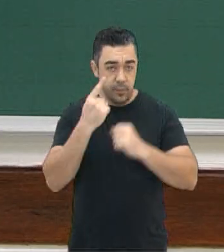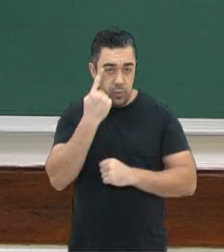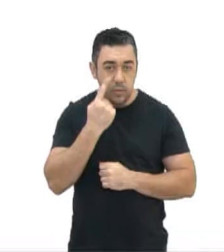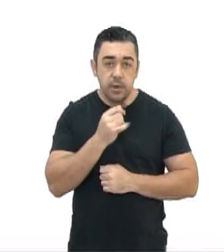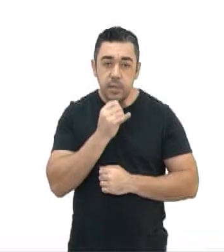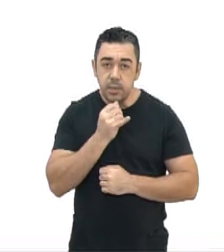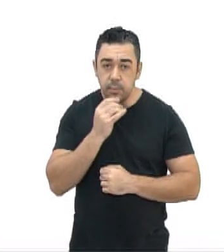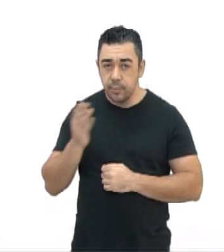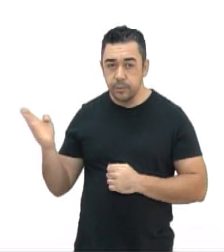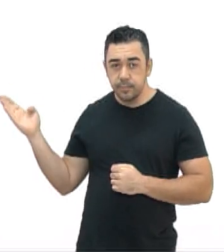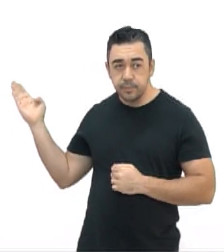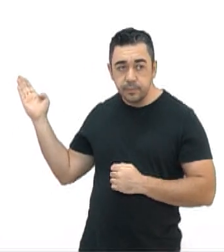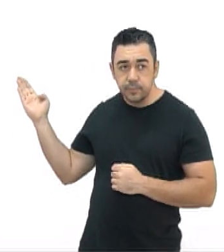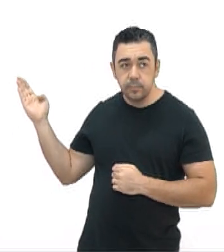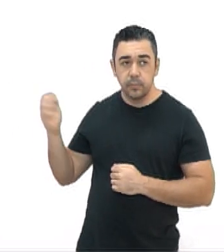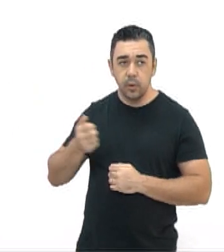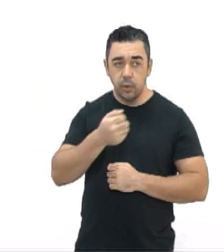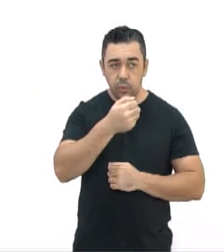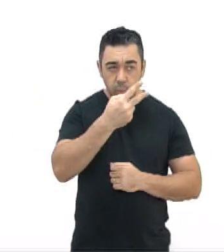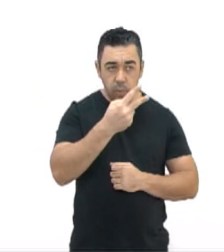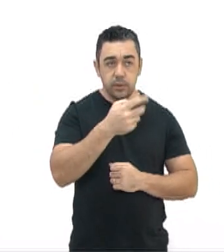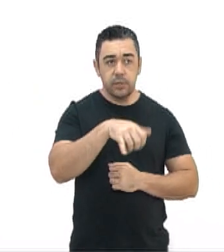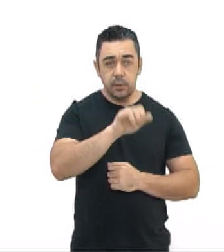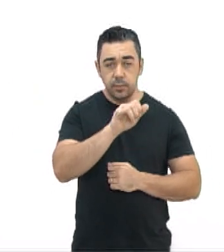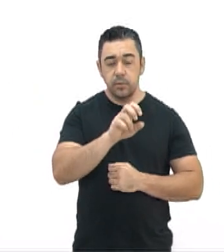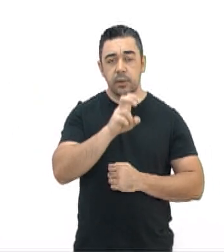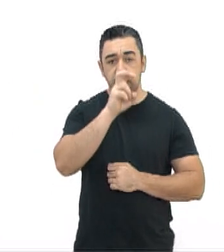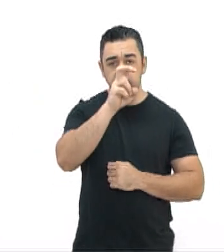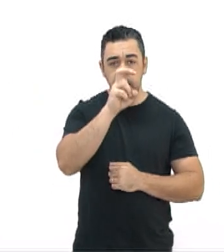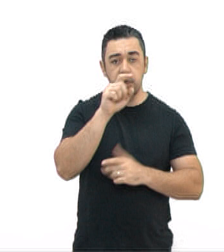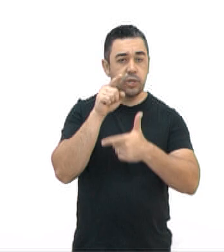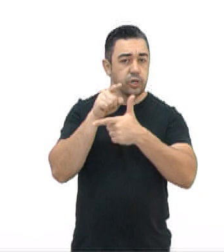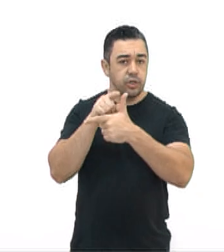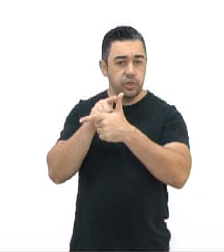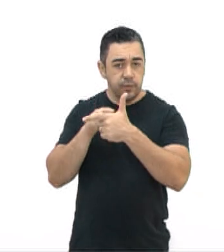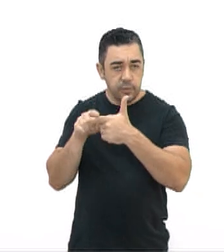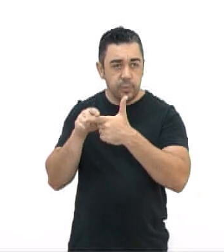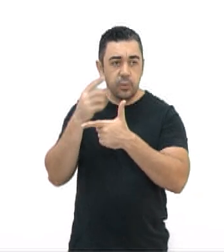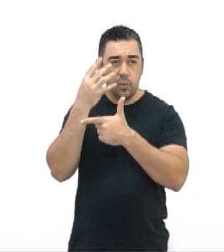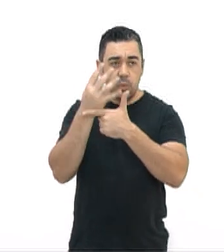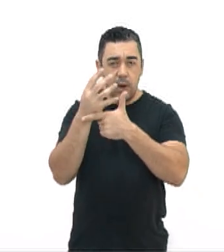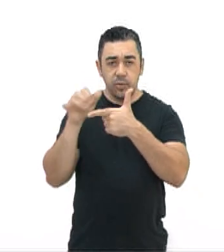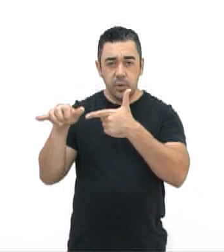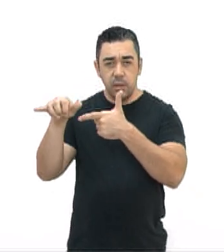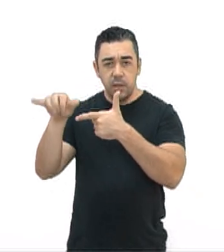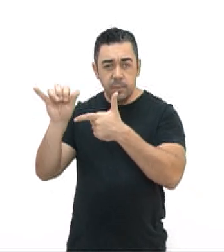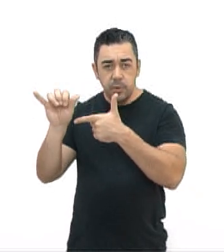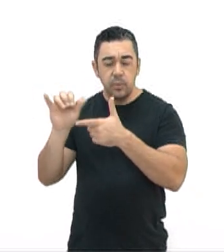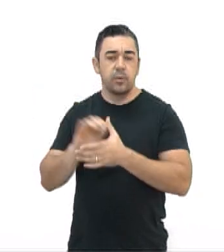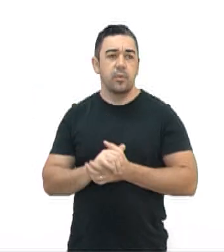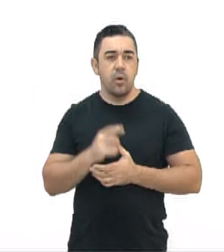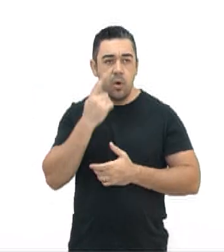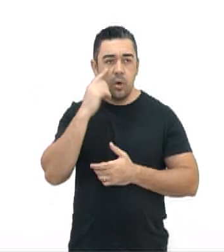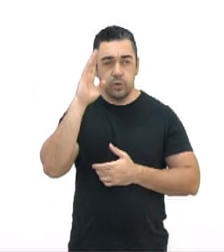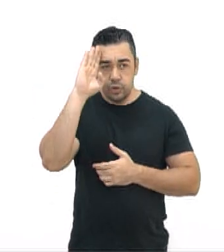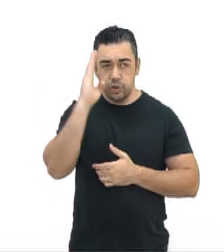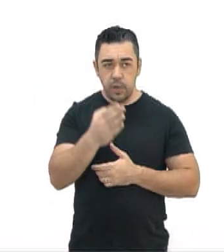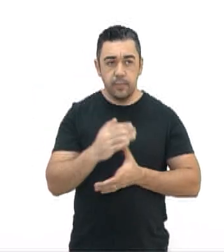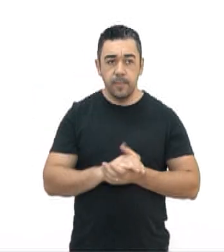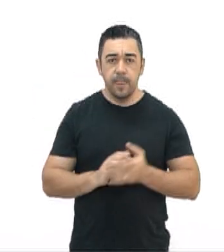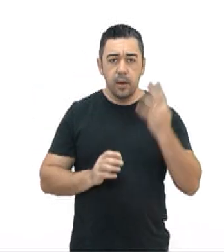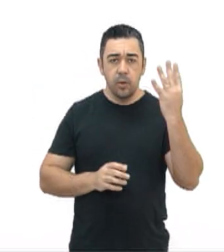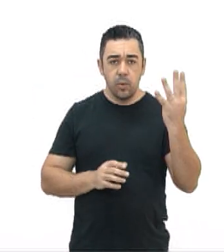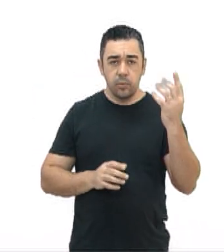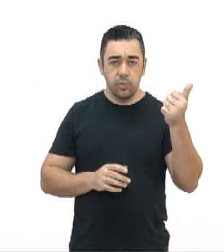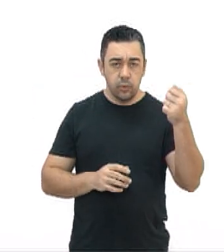exemplo. 12y à quinta divididos por 4y, não vou nem olhar o que está aqui embaixo, eu vou fazer direto. 12 divididos